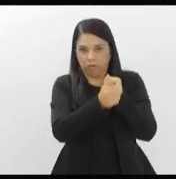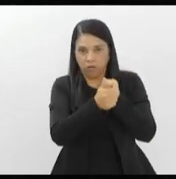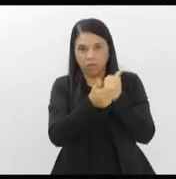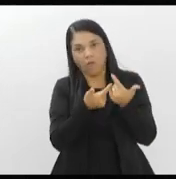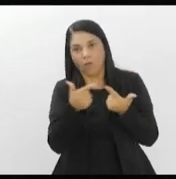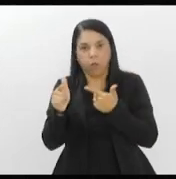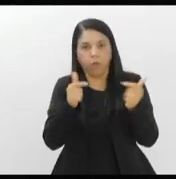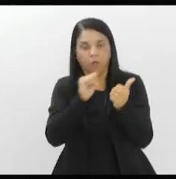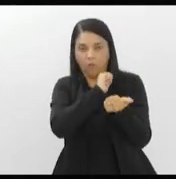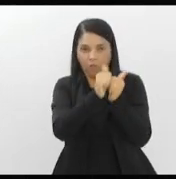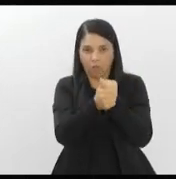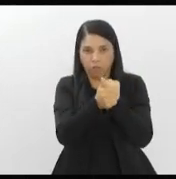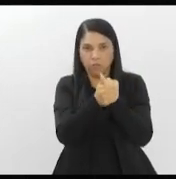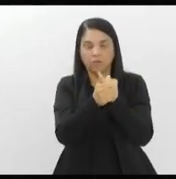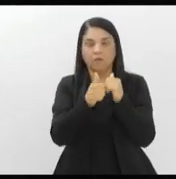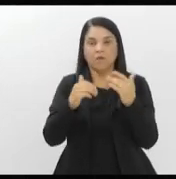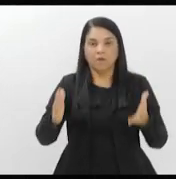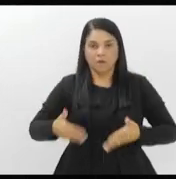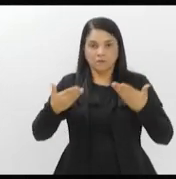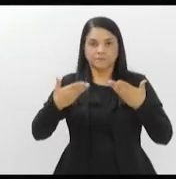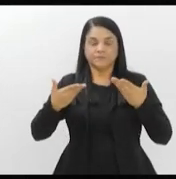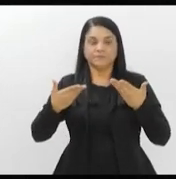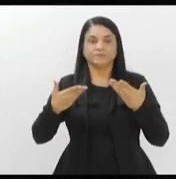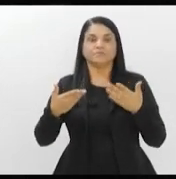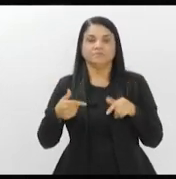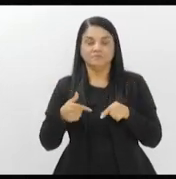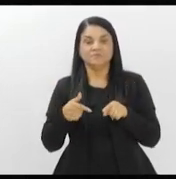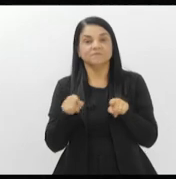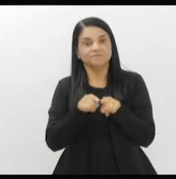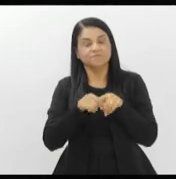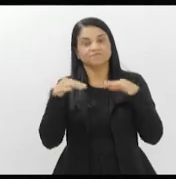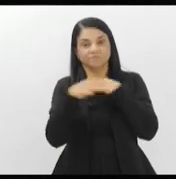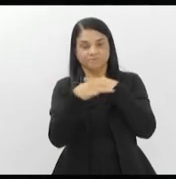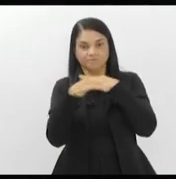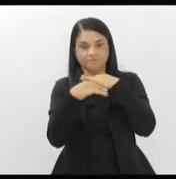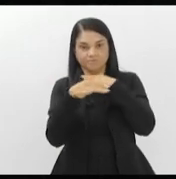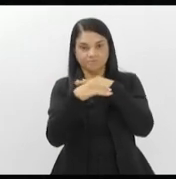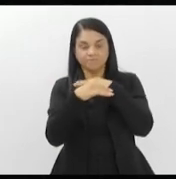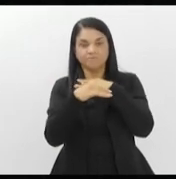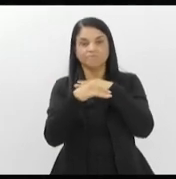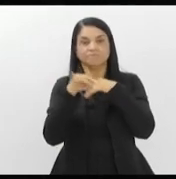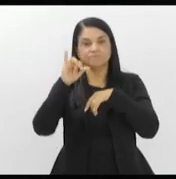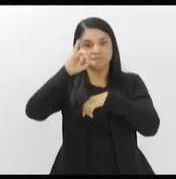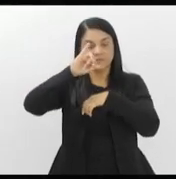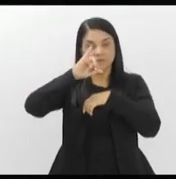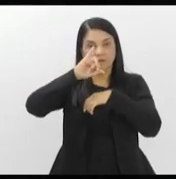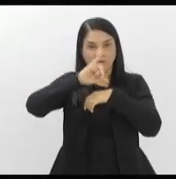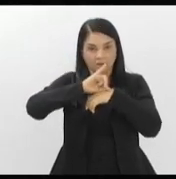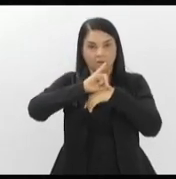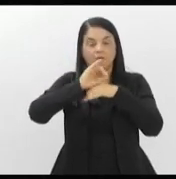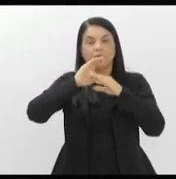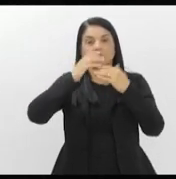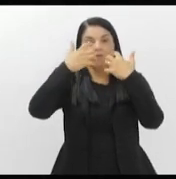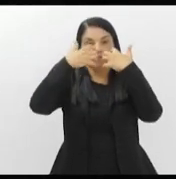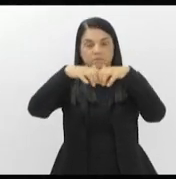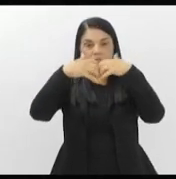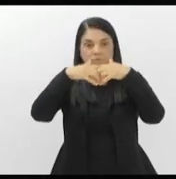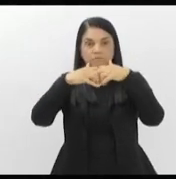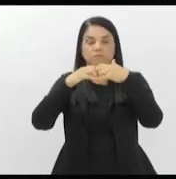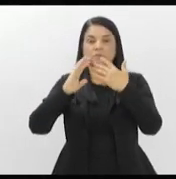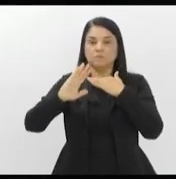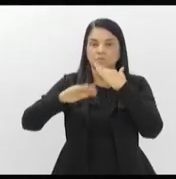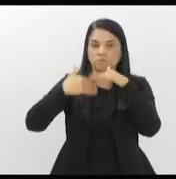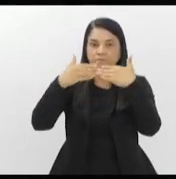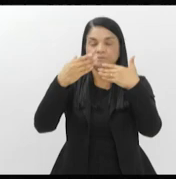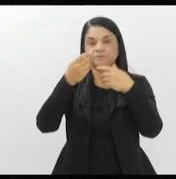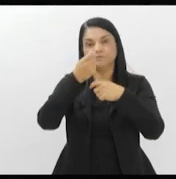ter a sua autoestima resgatada e que Petrópolis possa continuar e seguir retomando o caminho do desenvolvimento